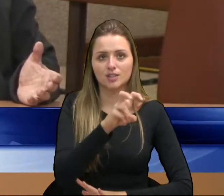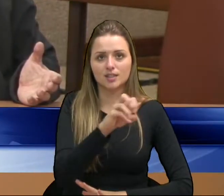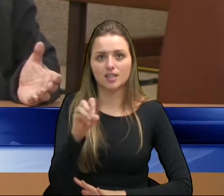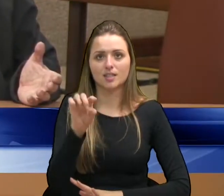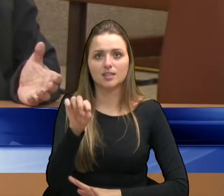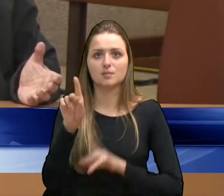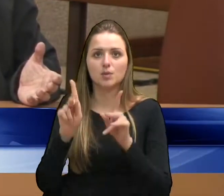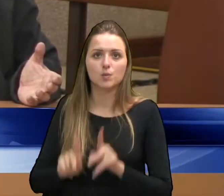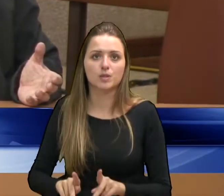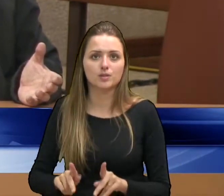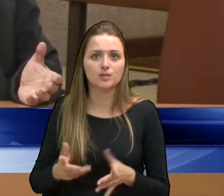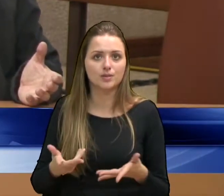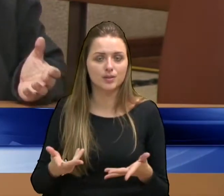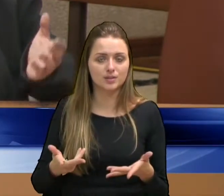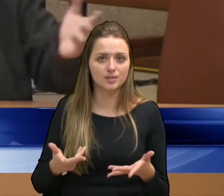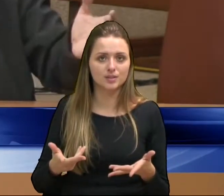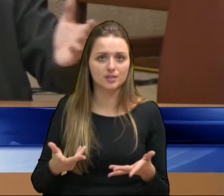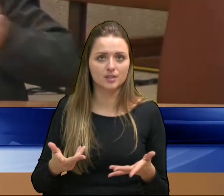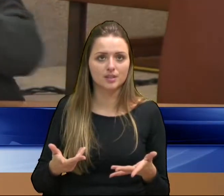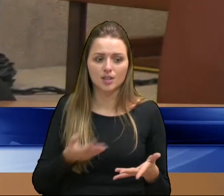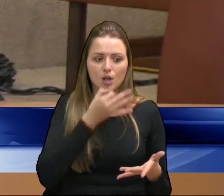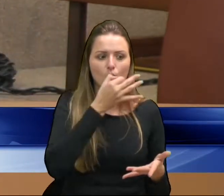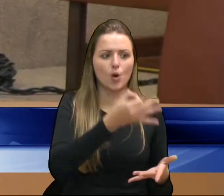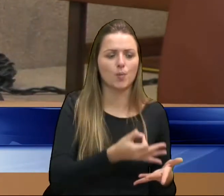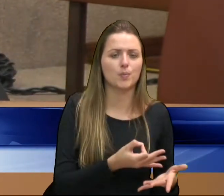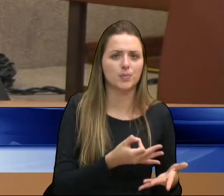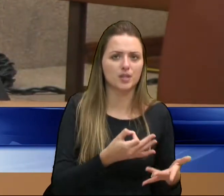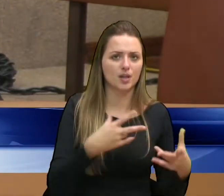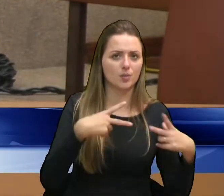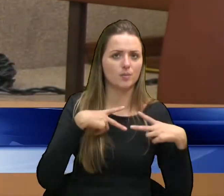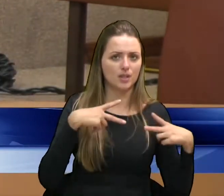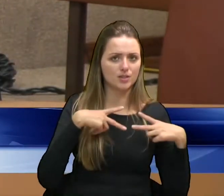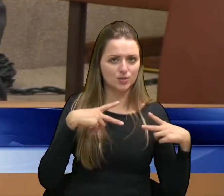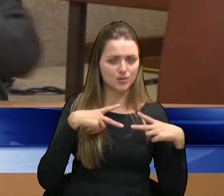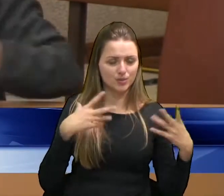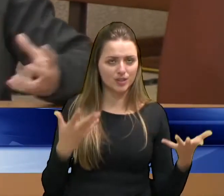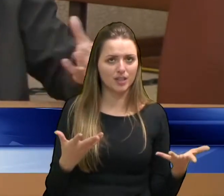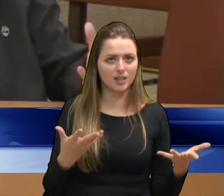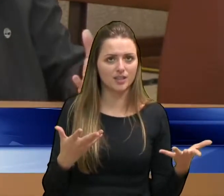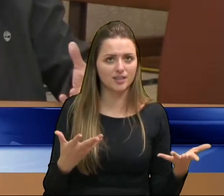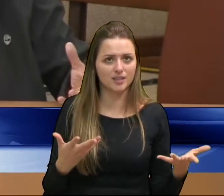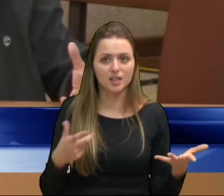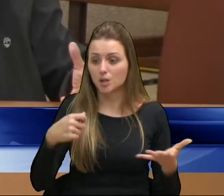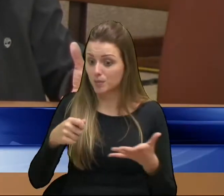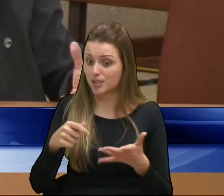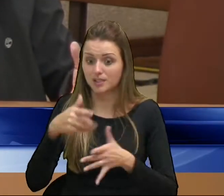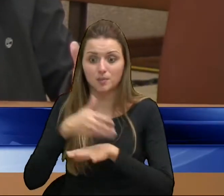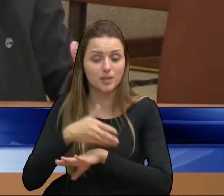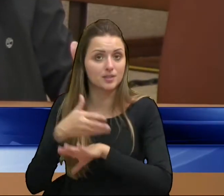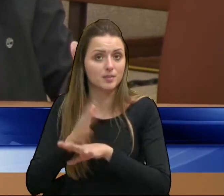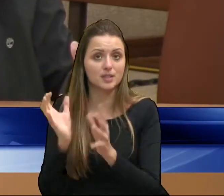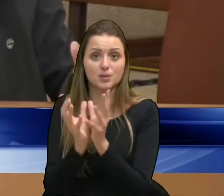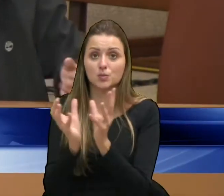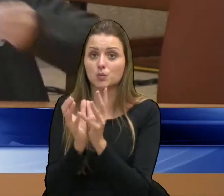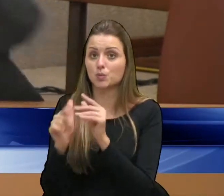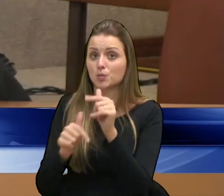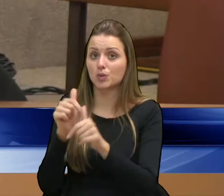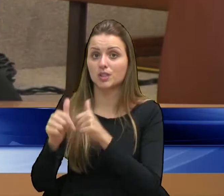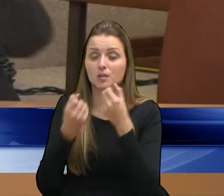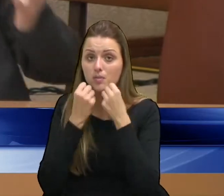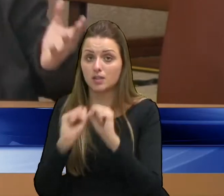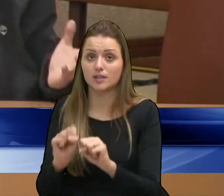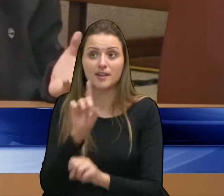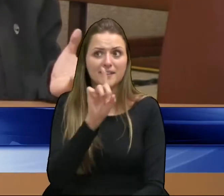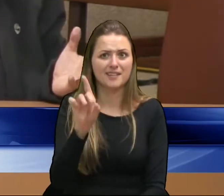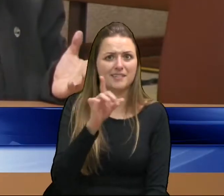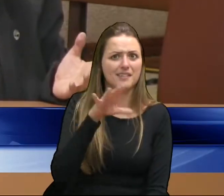habitantes, né? E ele dá opinião sem ouvir o qualificado corpo técnico que tem lá. Quer dizer, e não está aqui nem para ouvir,